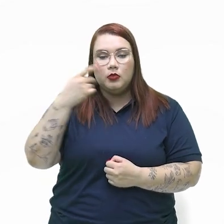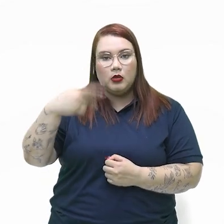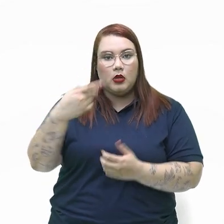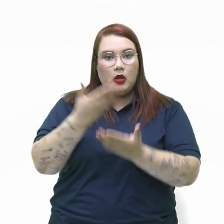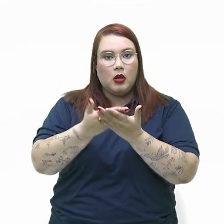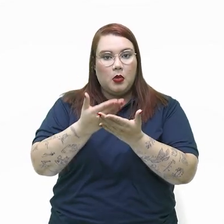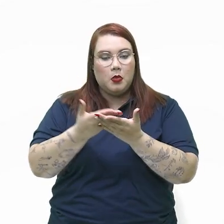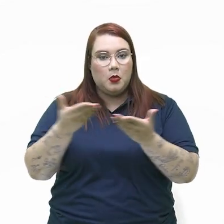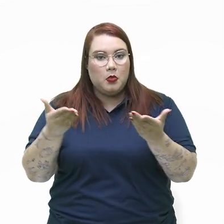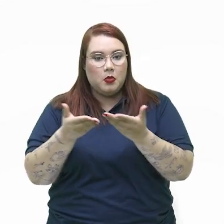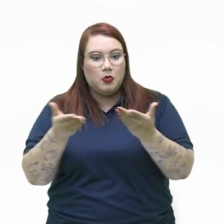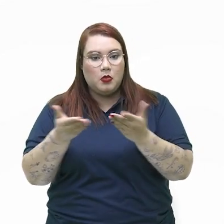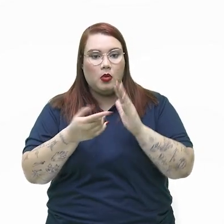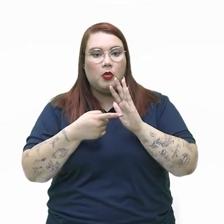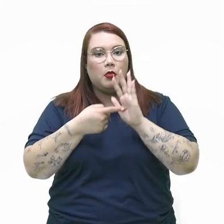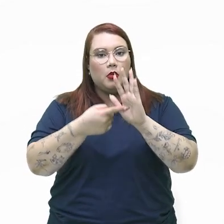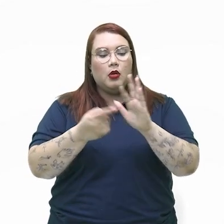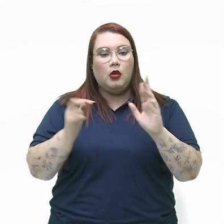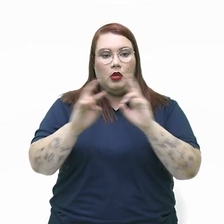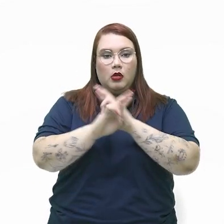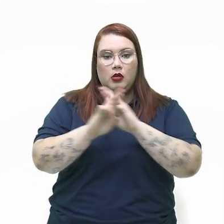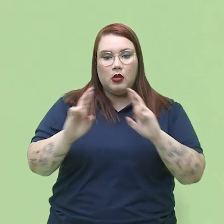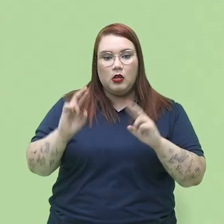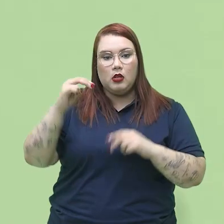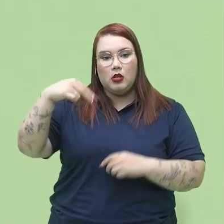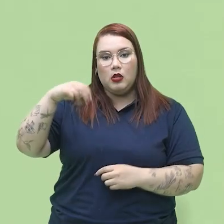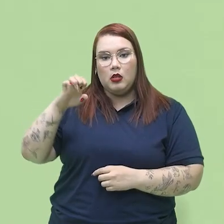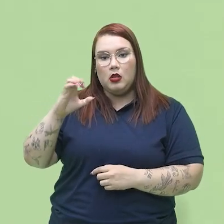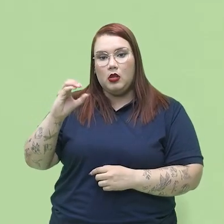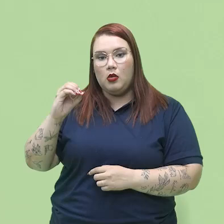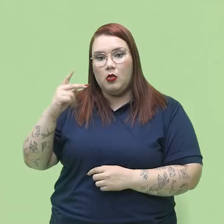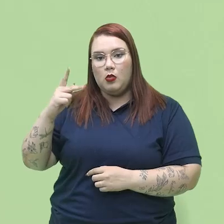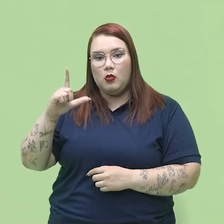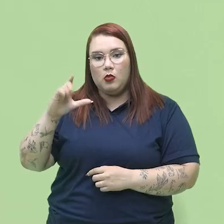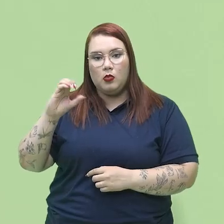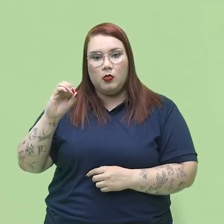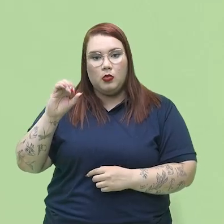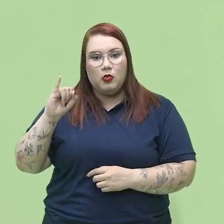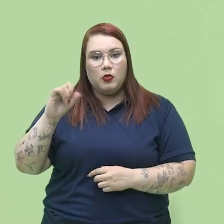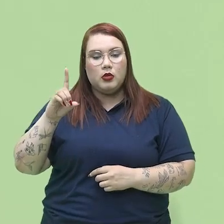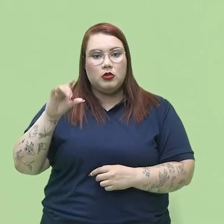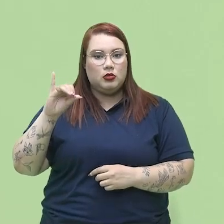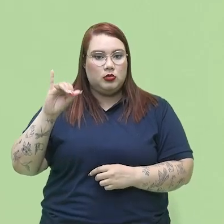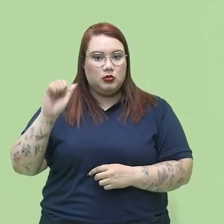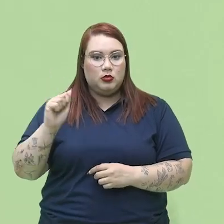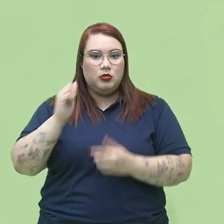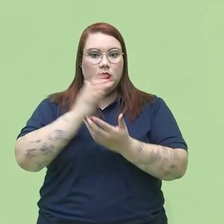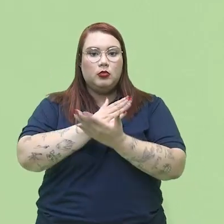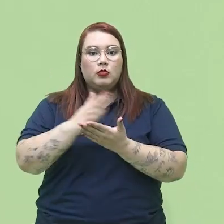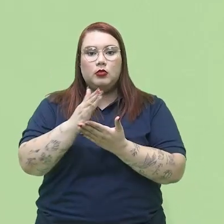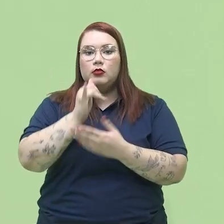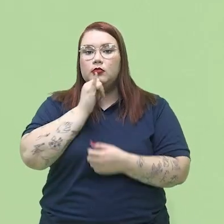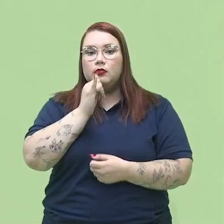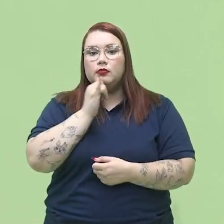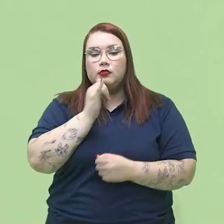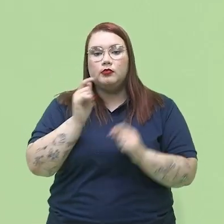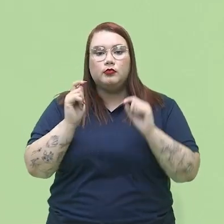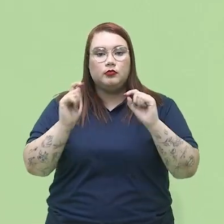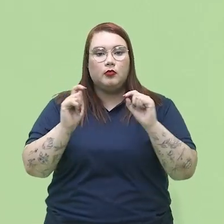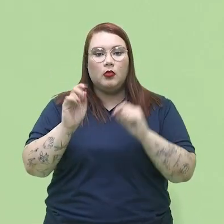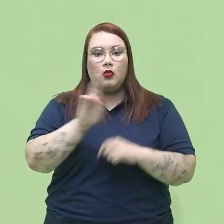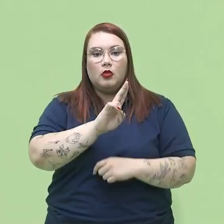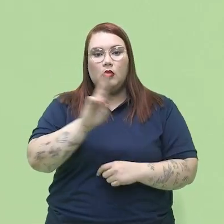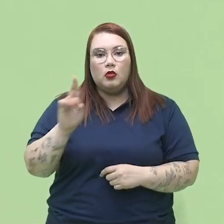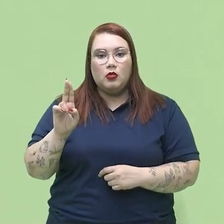aula serão relacionados à aneuploidia. Vamos começar aí com o exemplo da trissomia